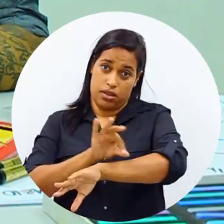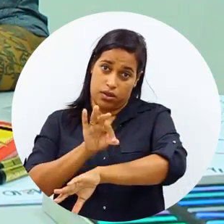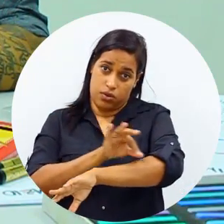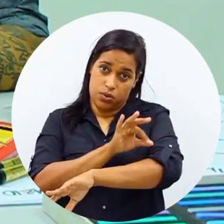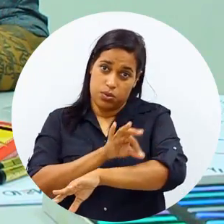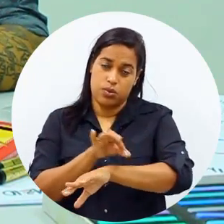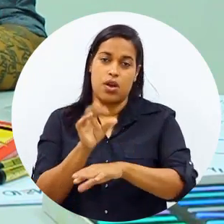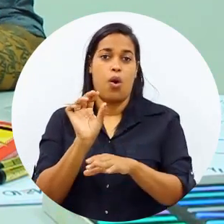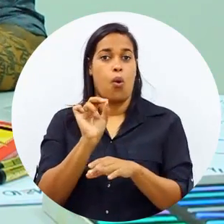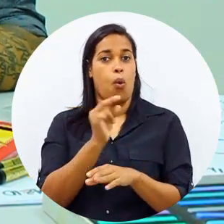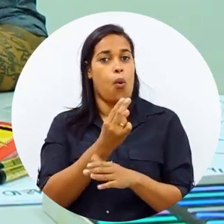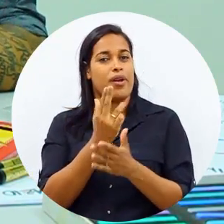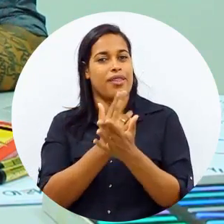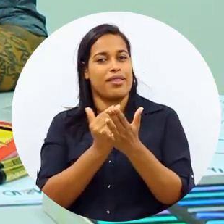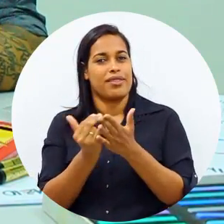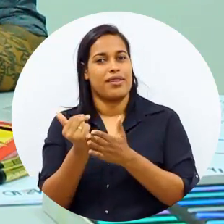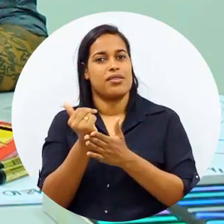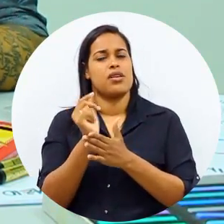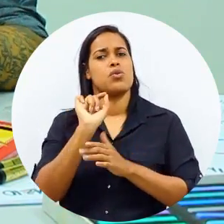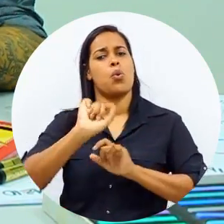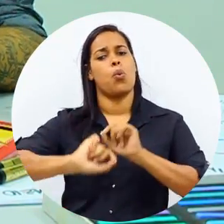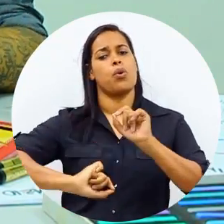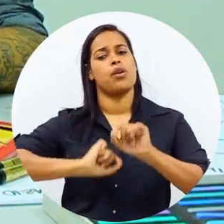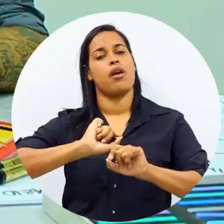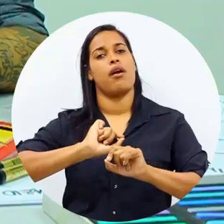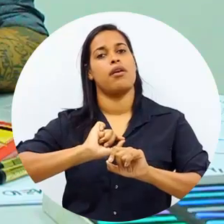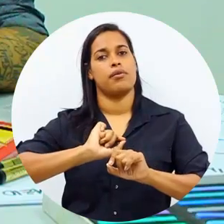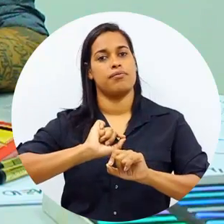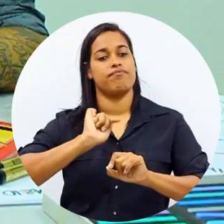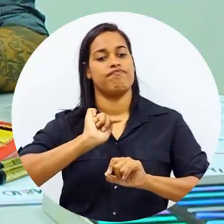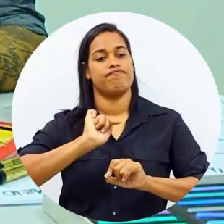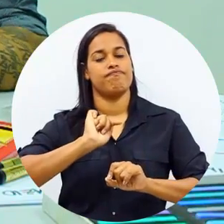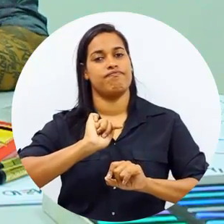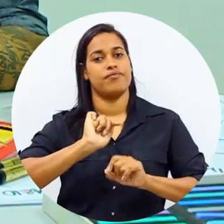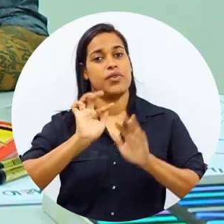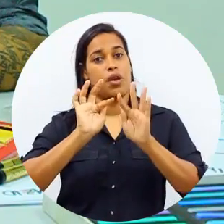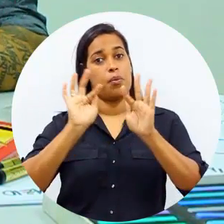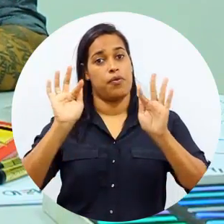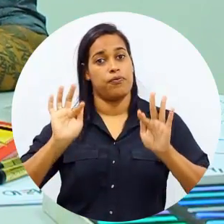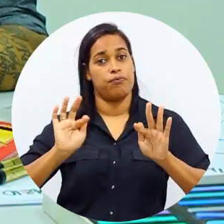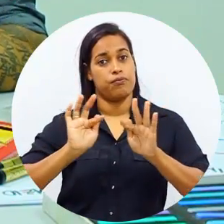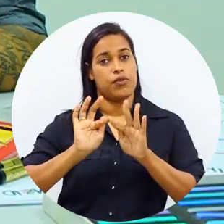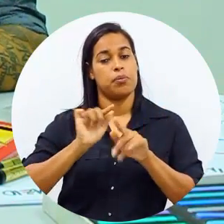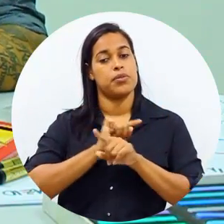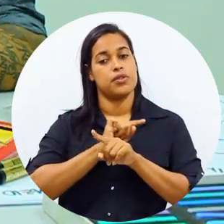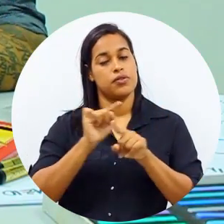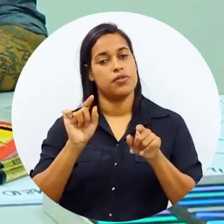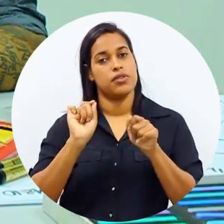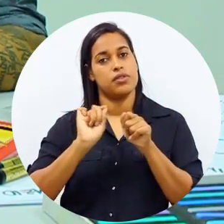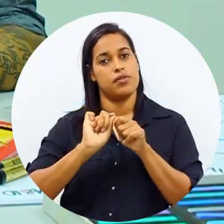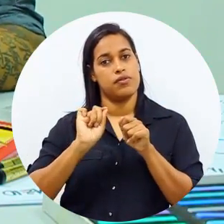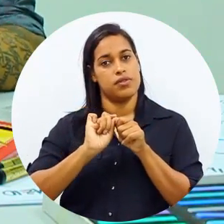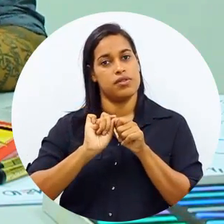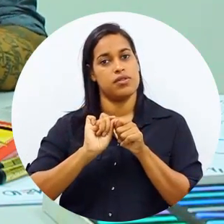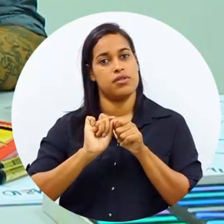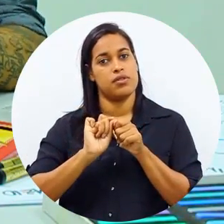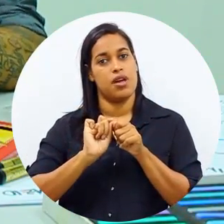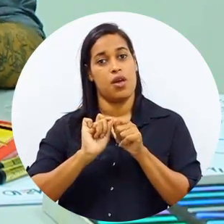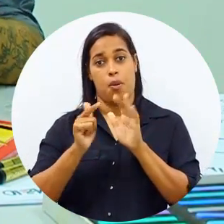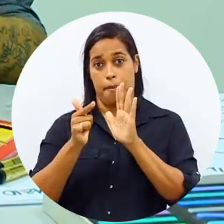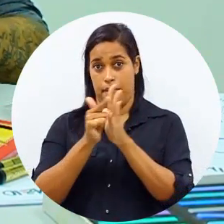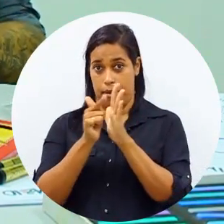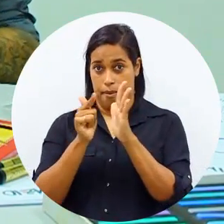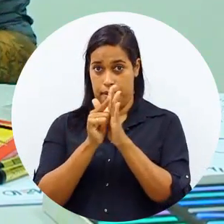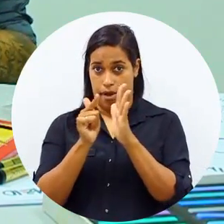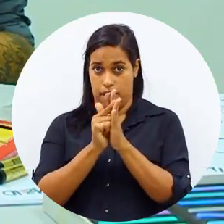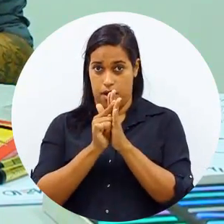plantas arquitetônicas ou de design de interiores. E o que vem a ser a escala? É uma forma de você fazer